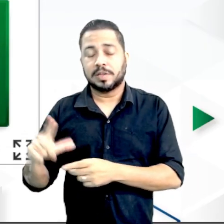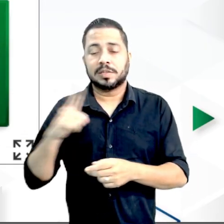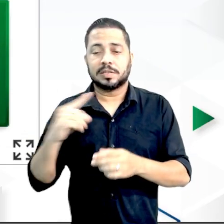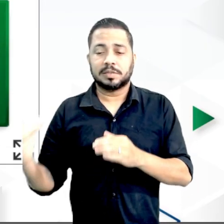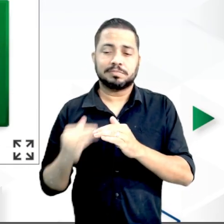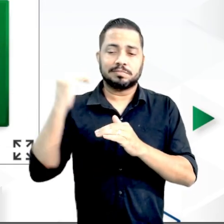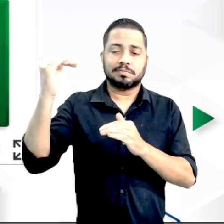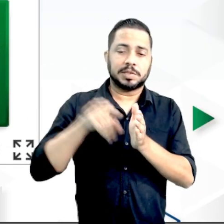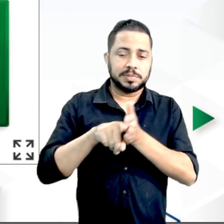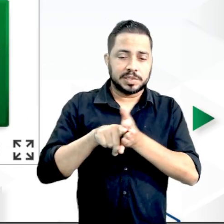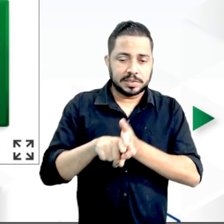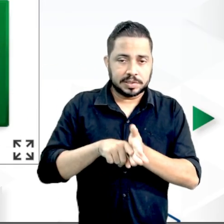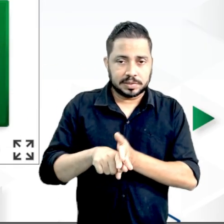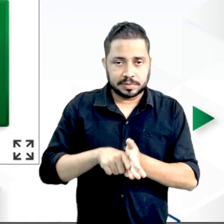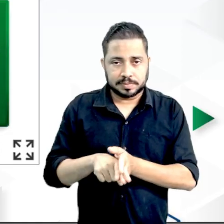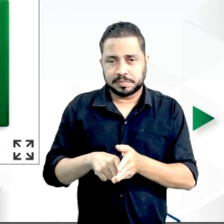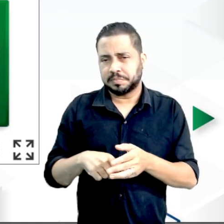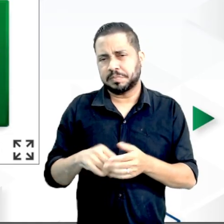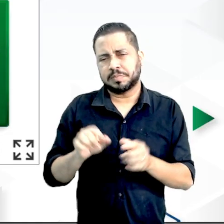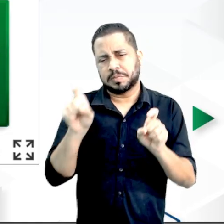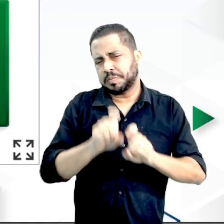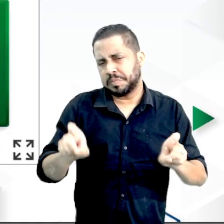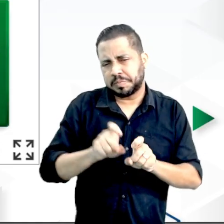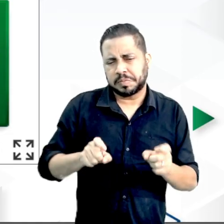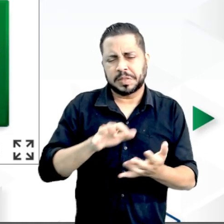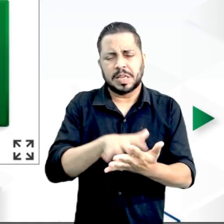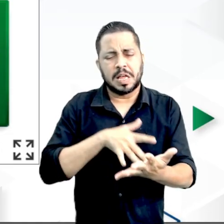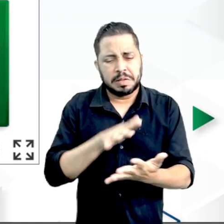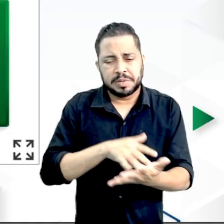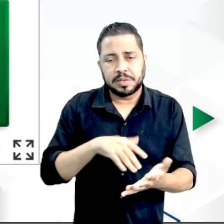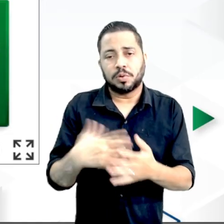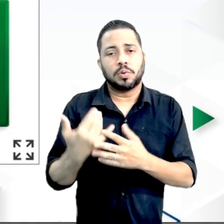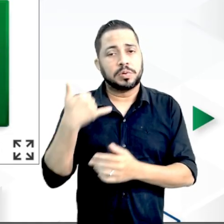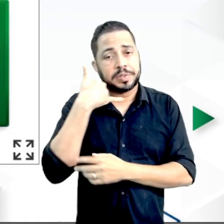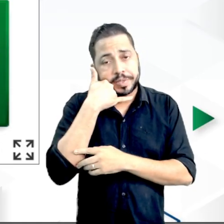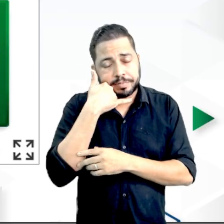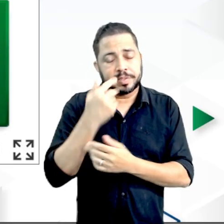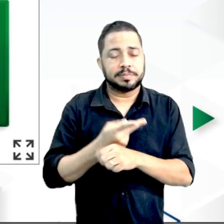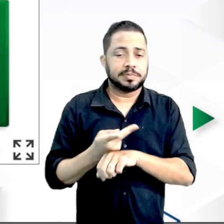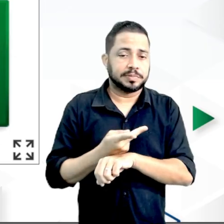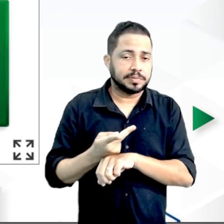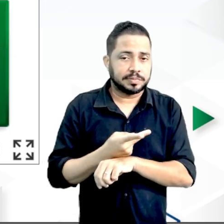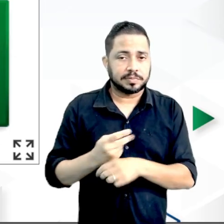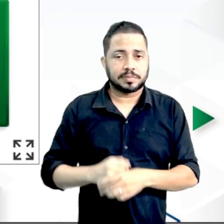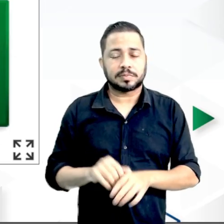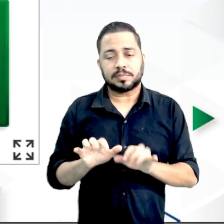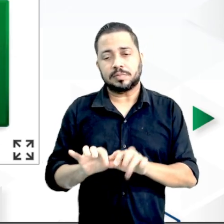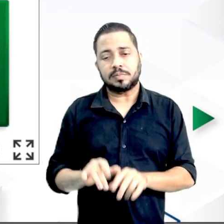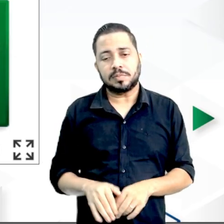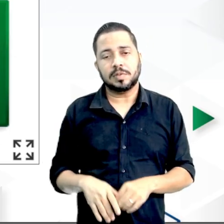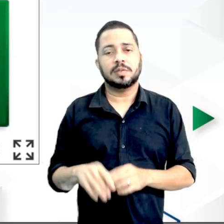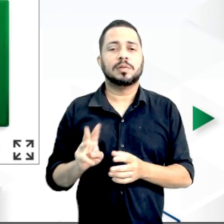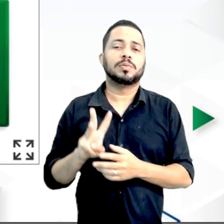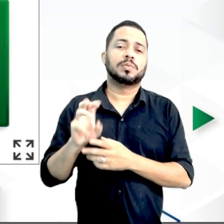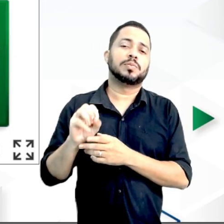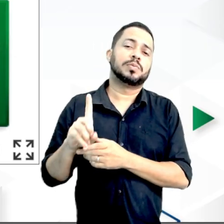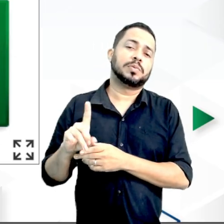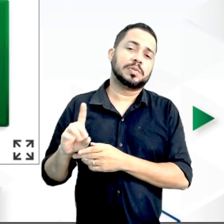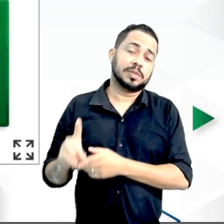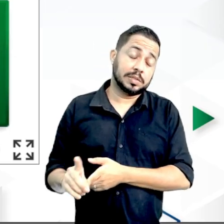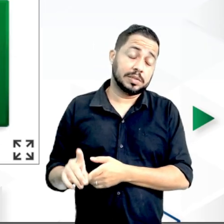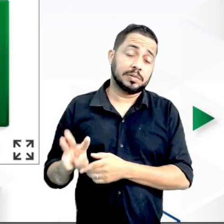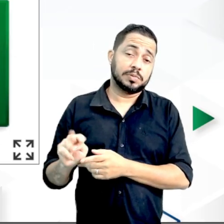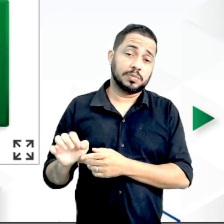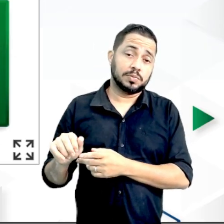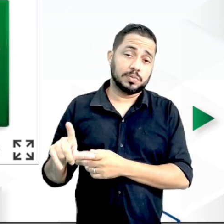de pesquisa do teu computador, tablet, ou lá mesmo no teu smartphone, na busca, e digita o WordWall. Tá vendo aí o